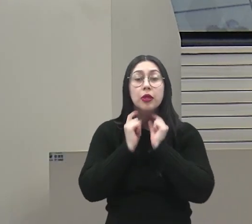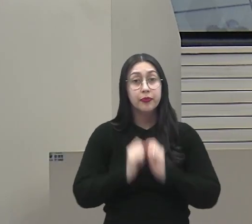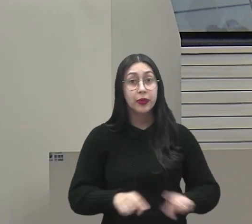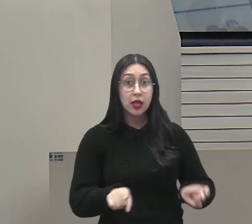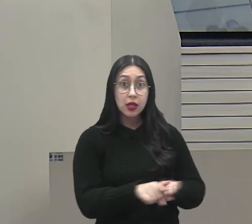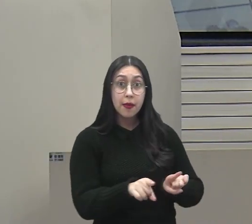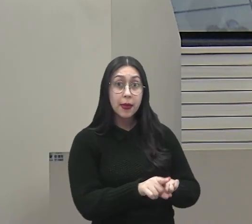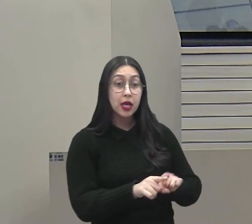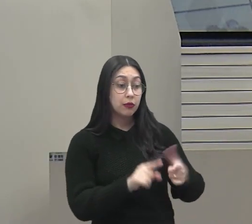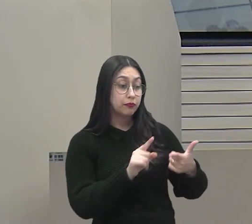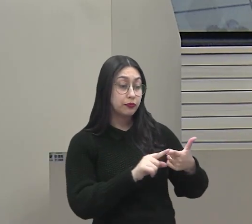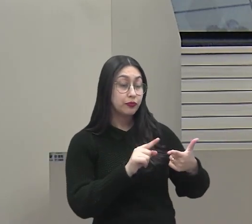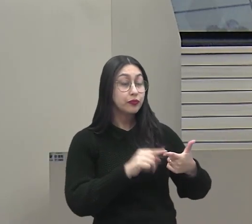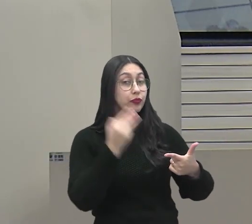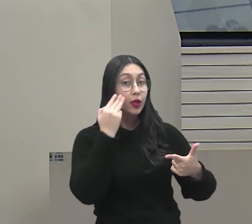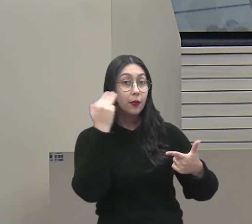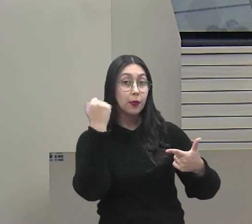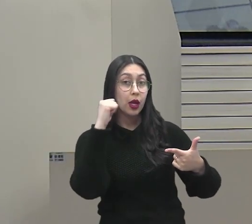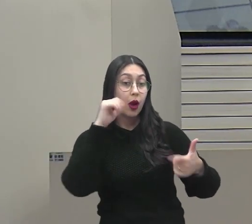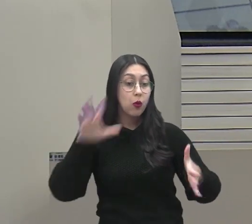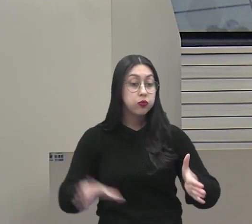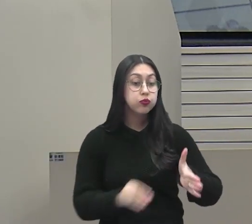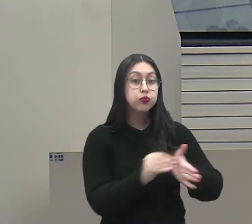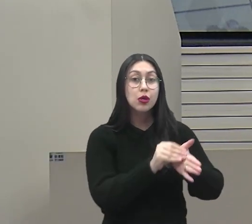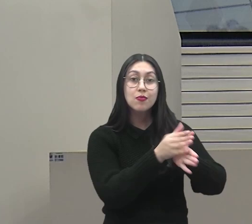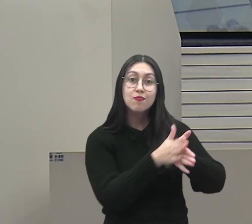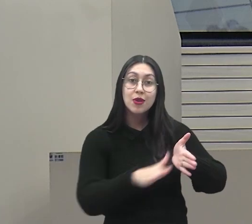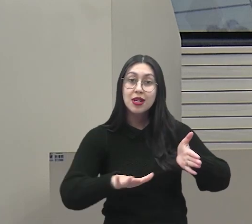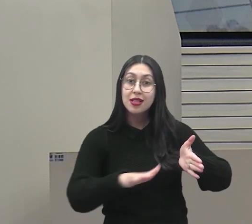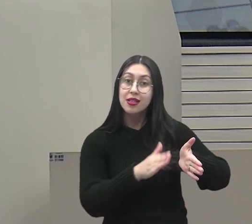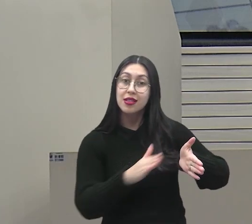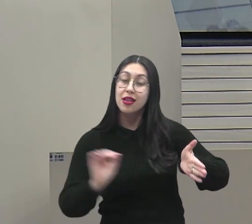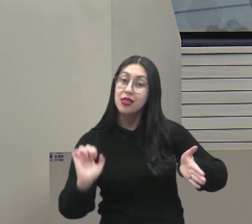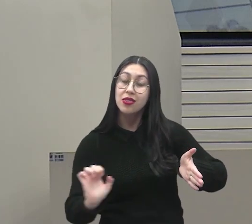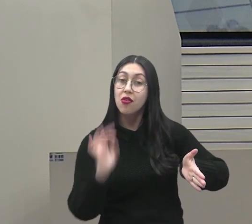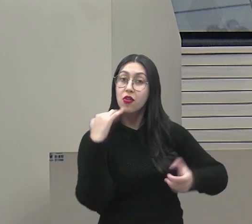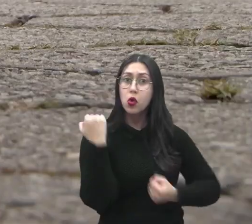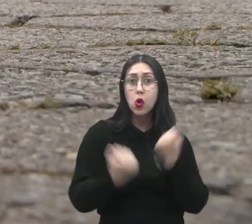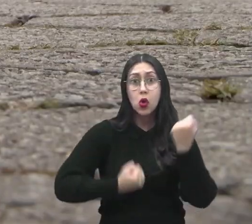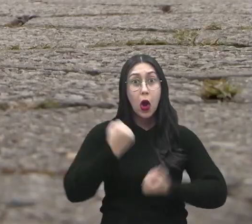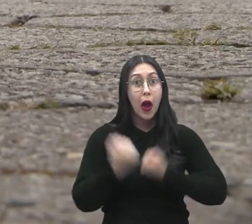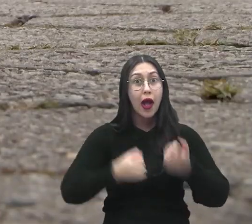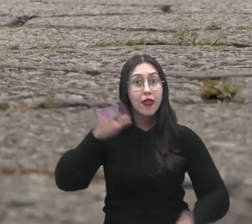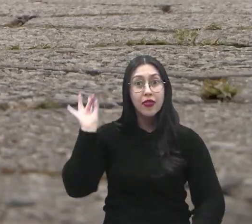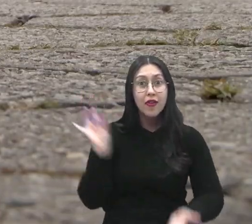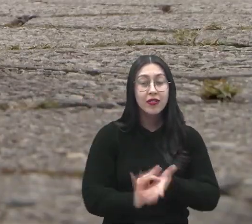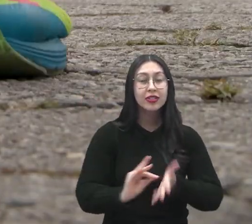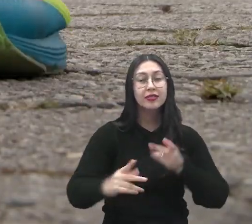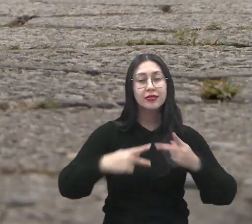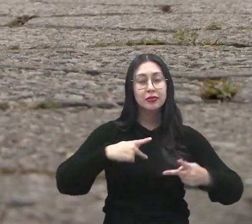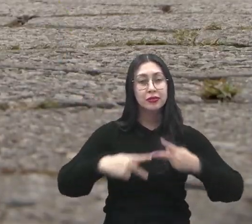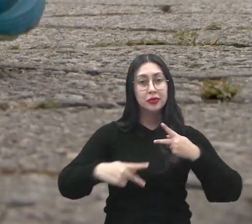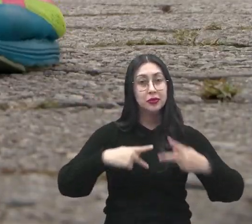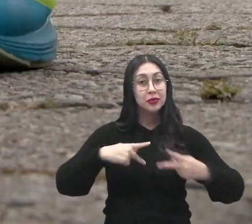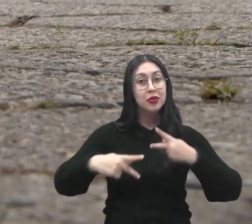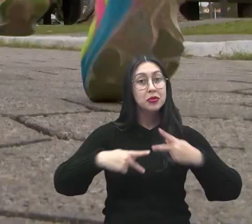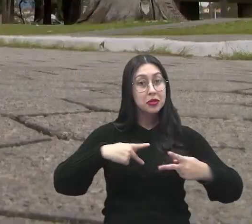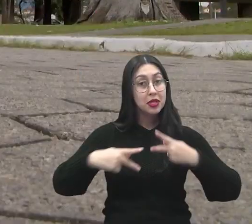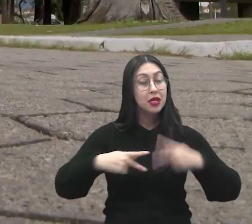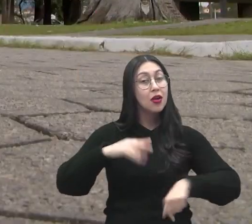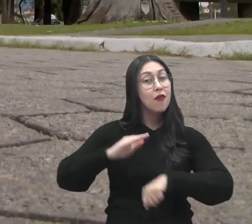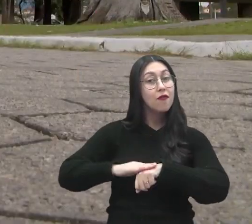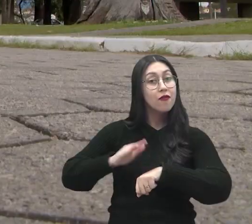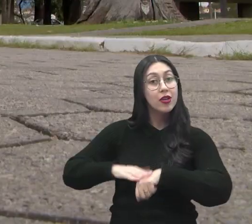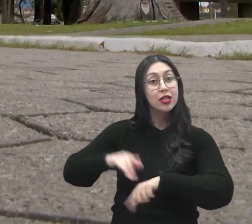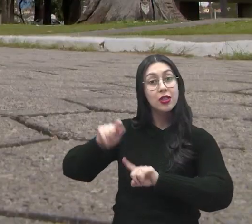vereador Marcão da Academia, inclui no calendário oficial de eventos do município a Maratona Oficial de São José dos Campos,